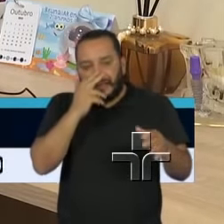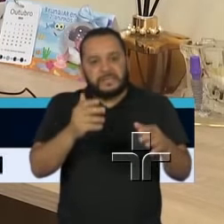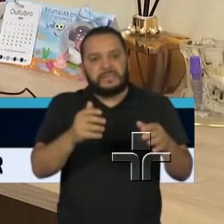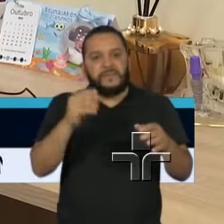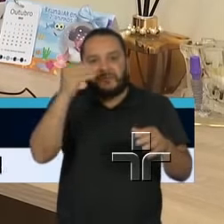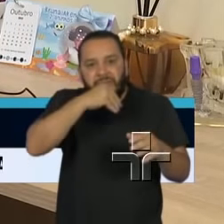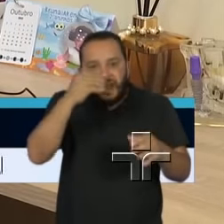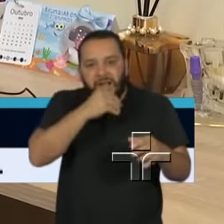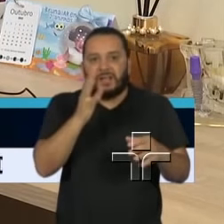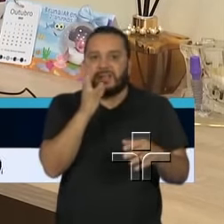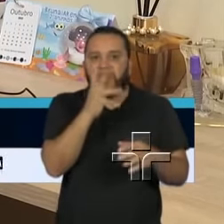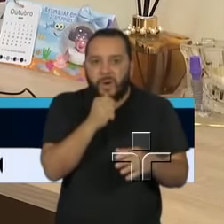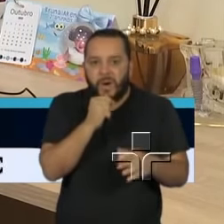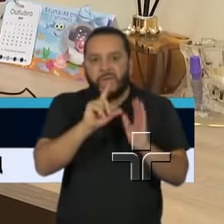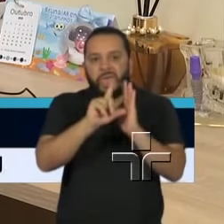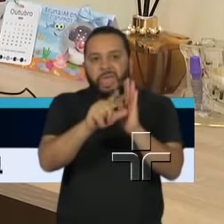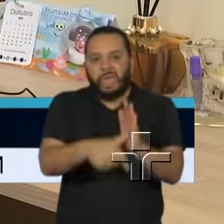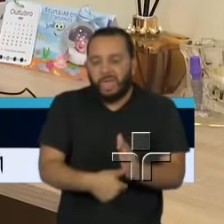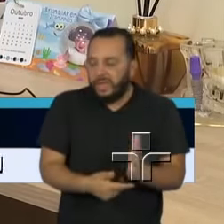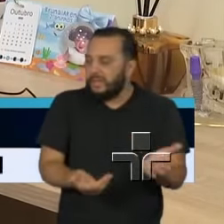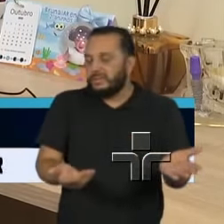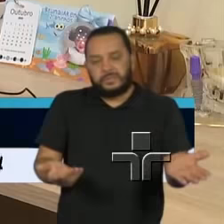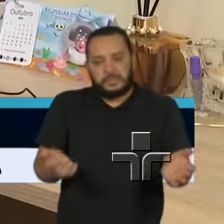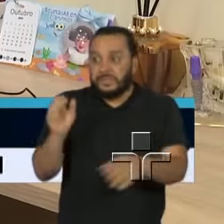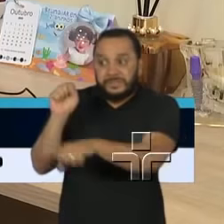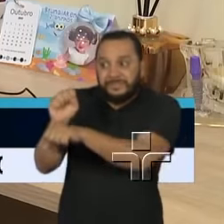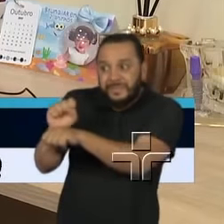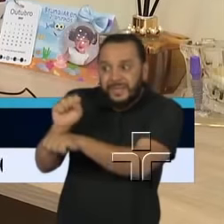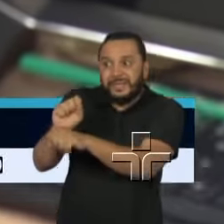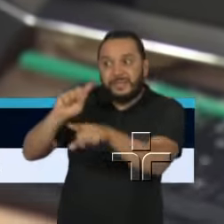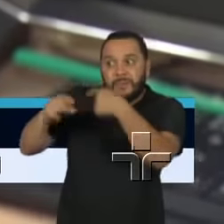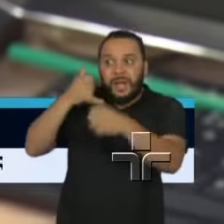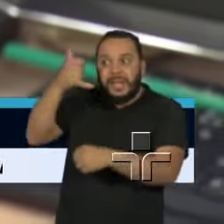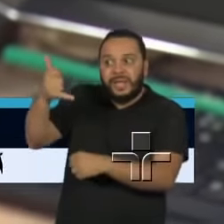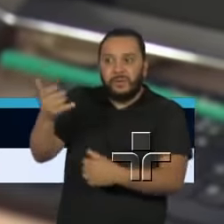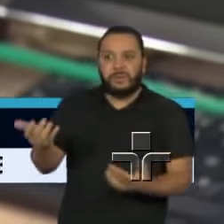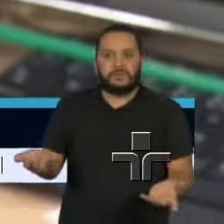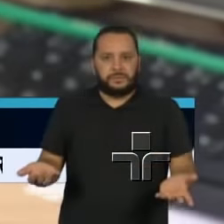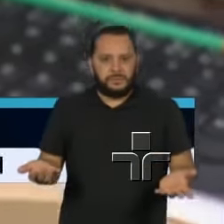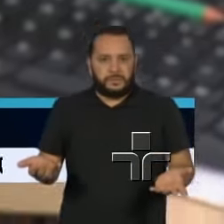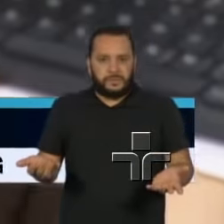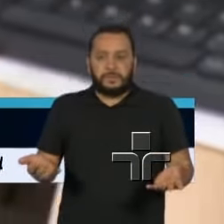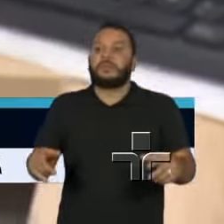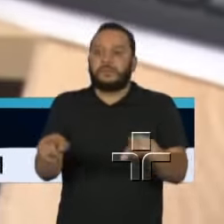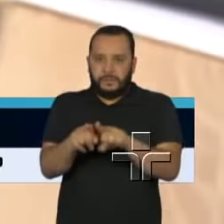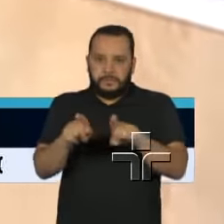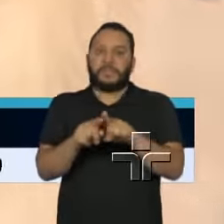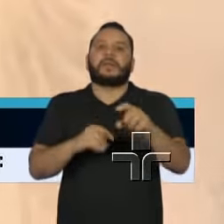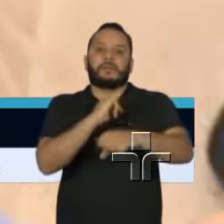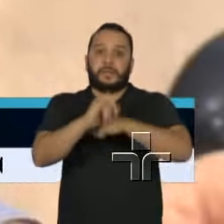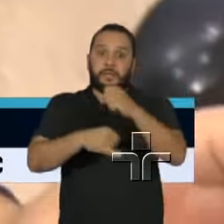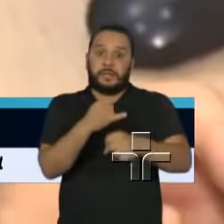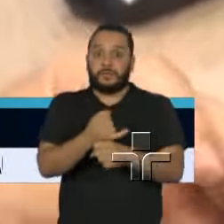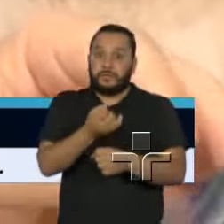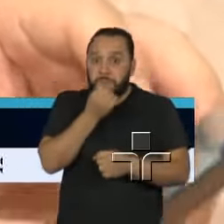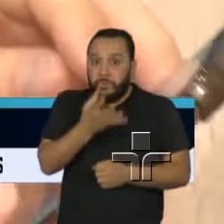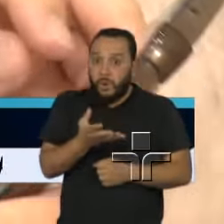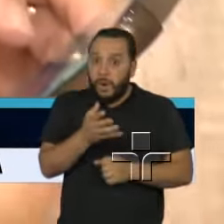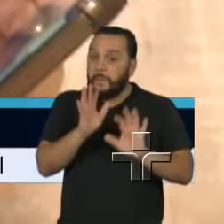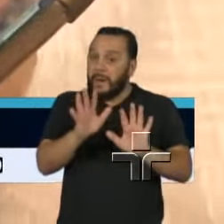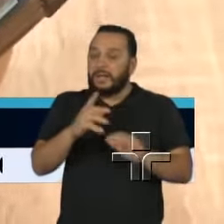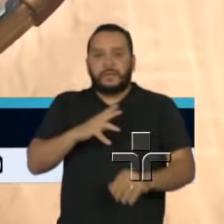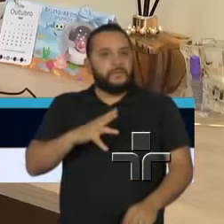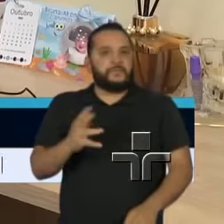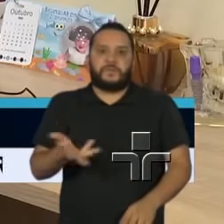online, está sem internet, tem que esperar retornar depois. Quando a conexão funciona, a velocidade não ajuda.